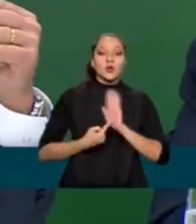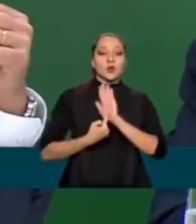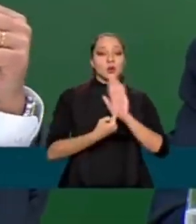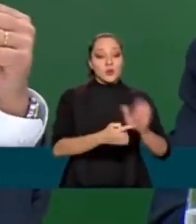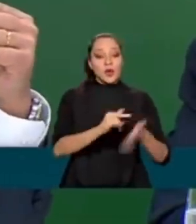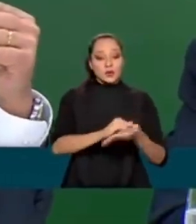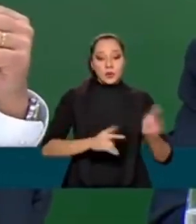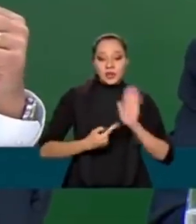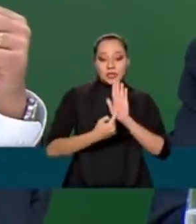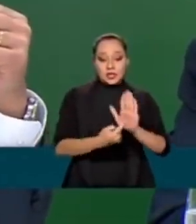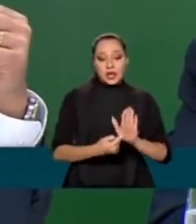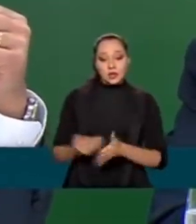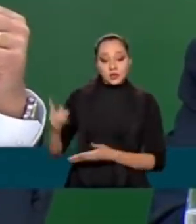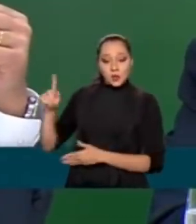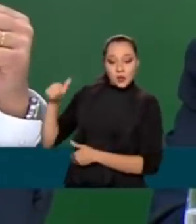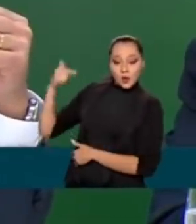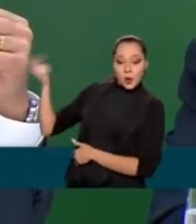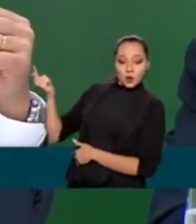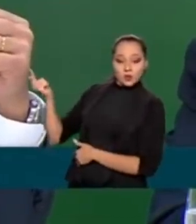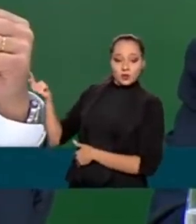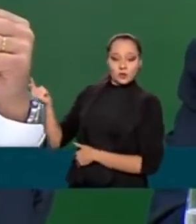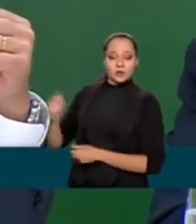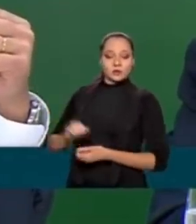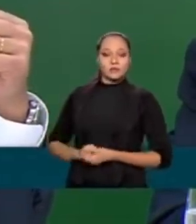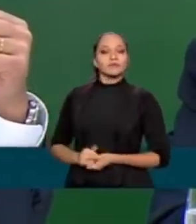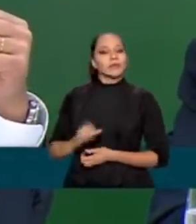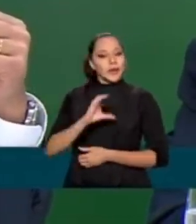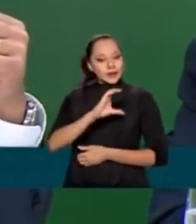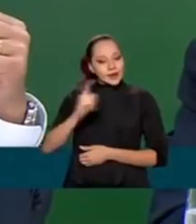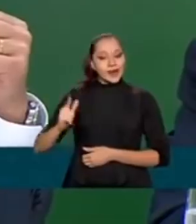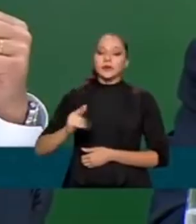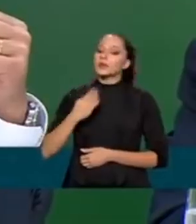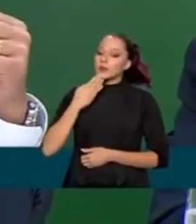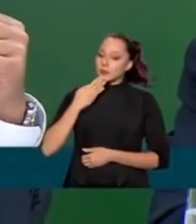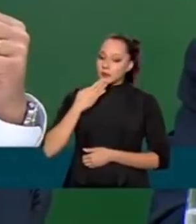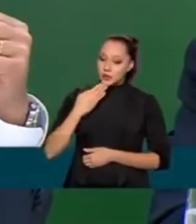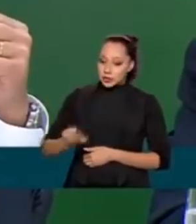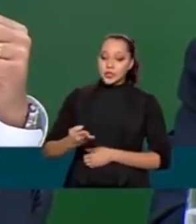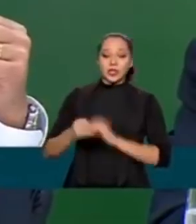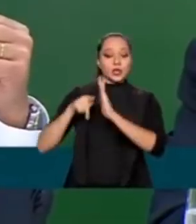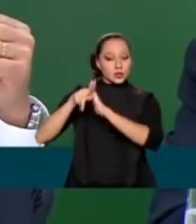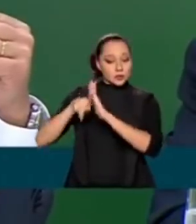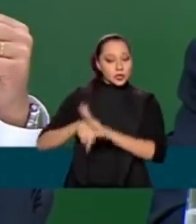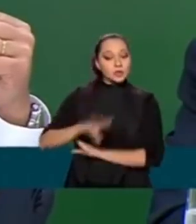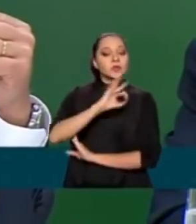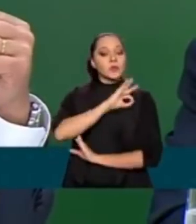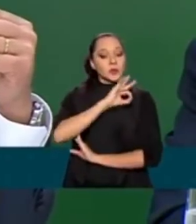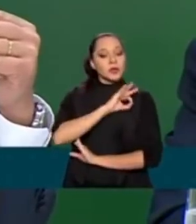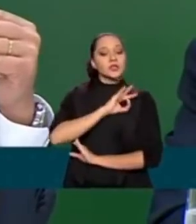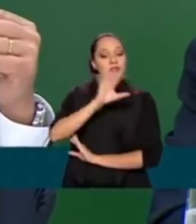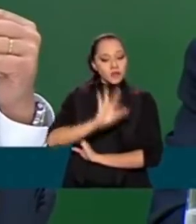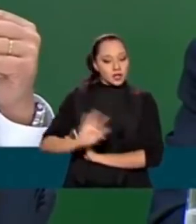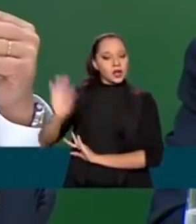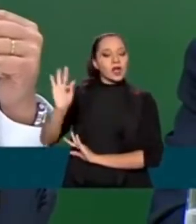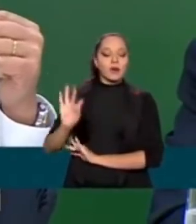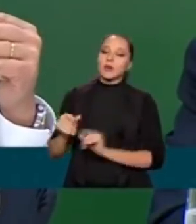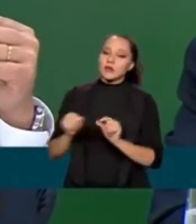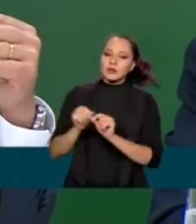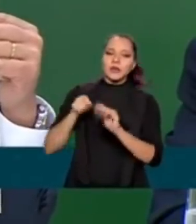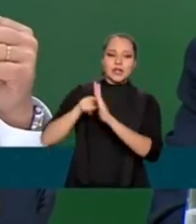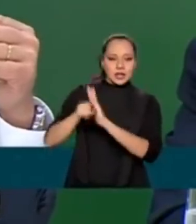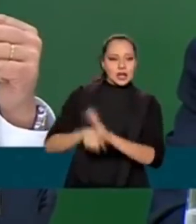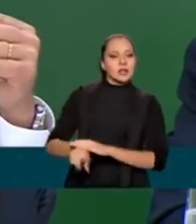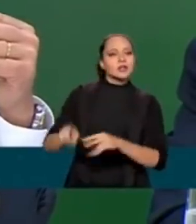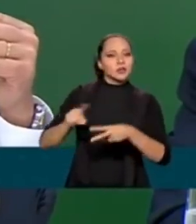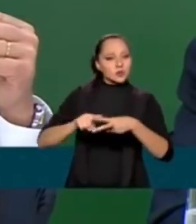esse. É evidente que nós vamos pedir para que os peritos da Polícia Federal façam a análise dos